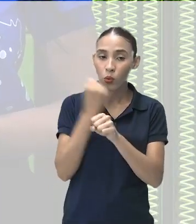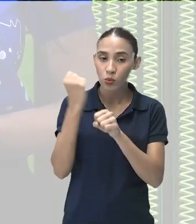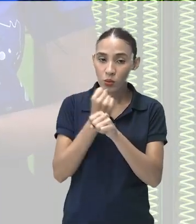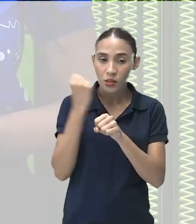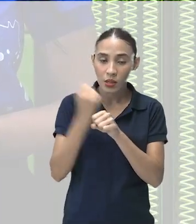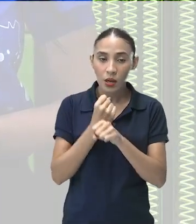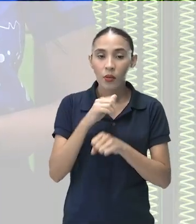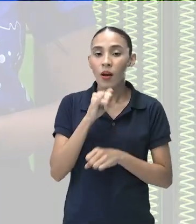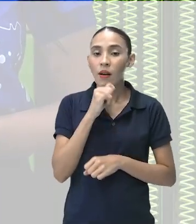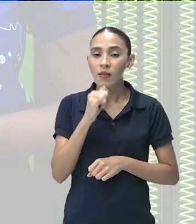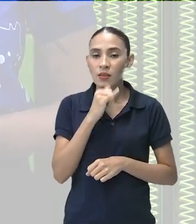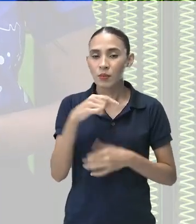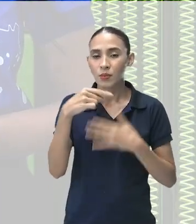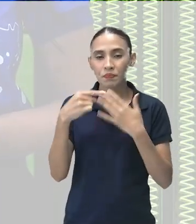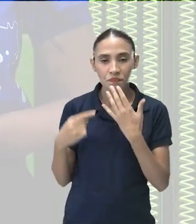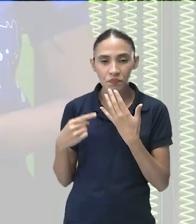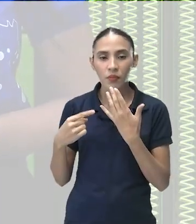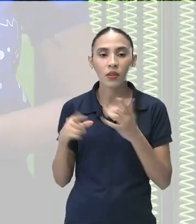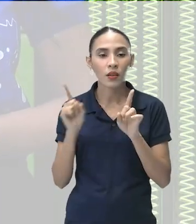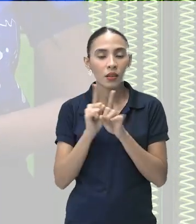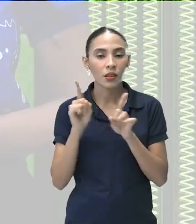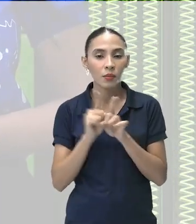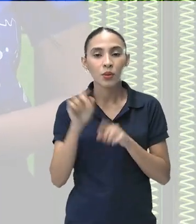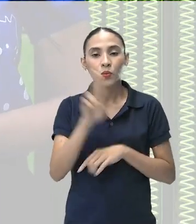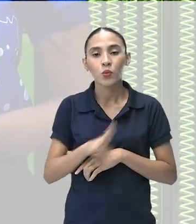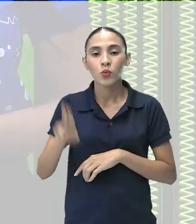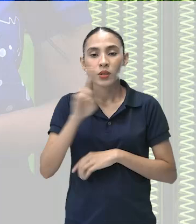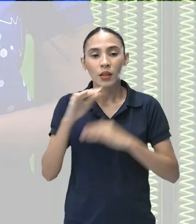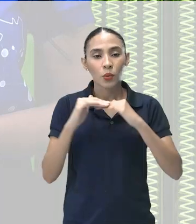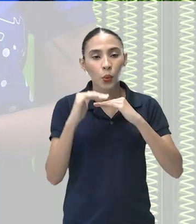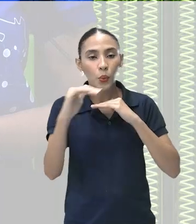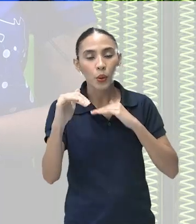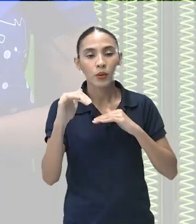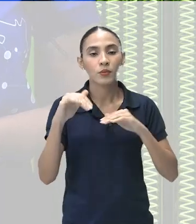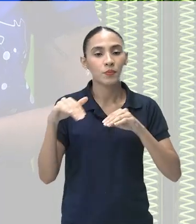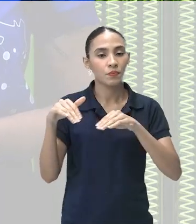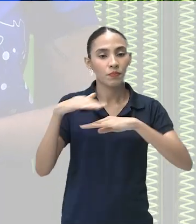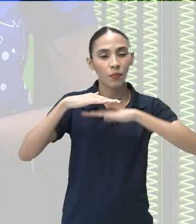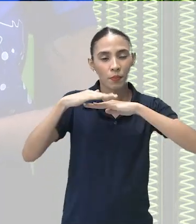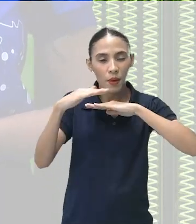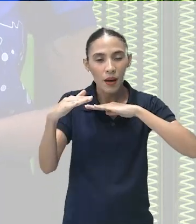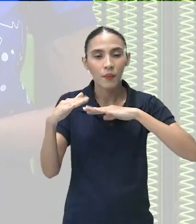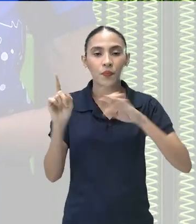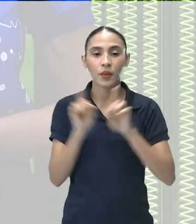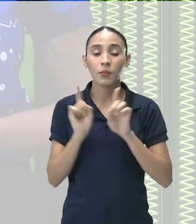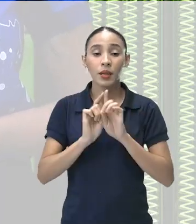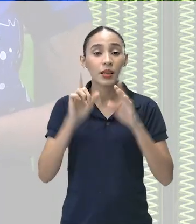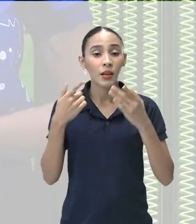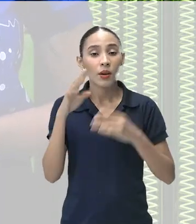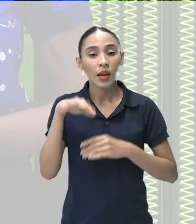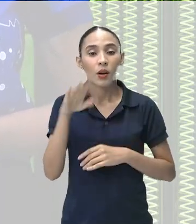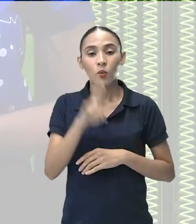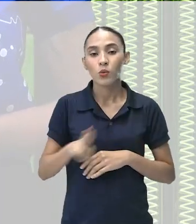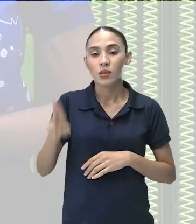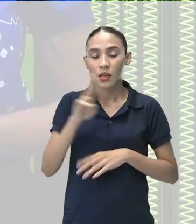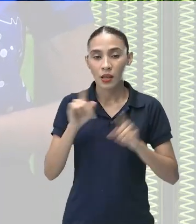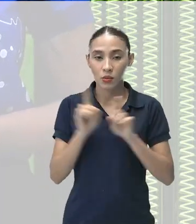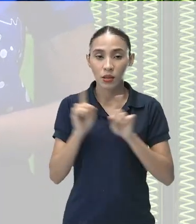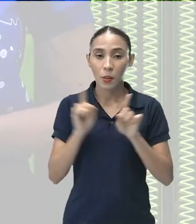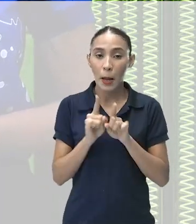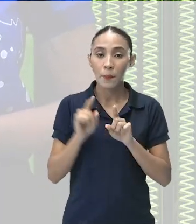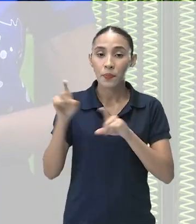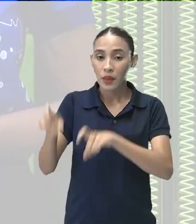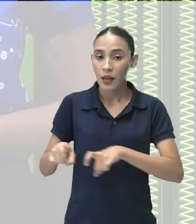fundamental usado na construção civil, por exemplo, em argamassas, bem como também utilizado para a estabilização de solos ácidos, então